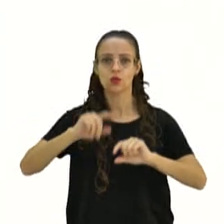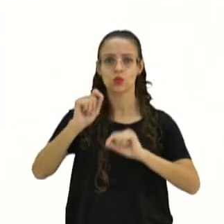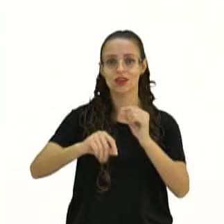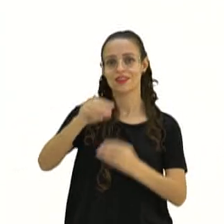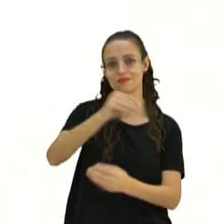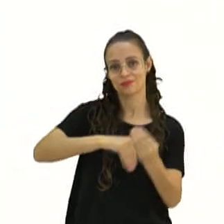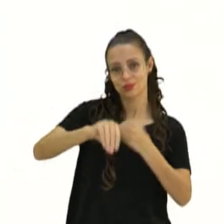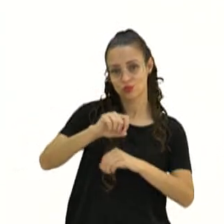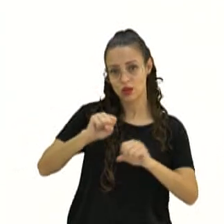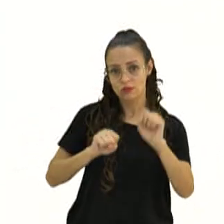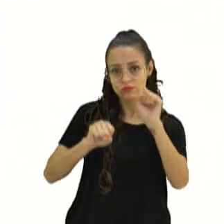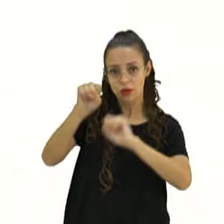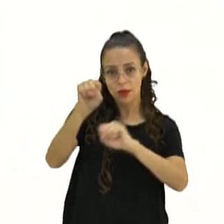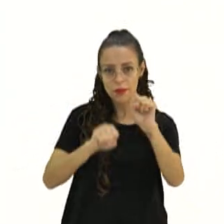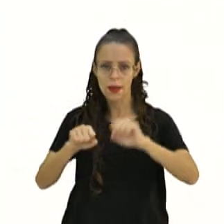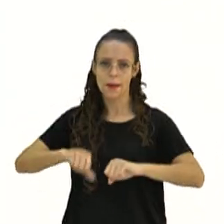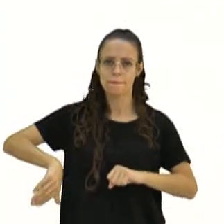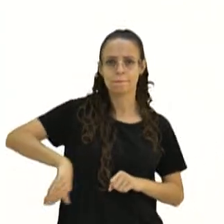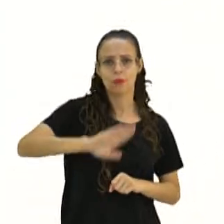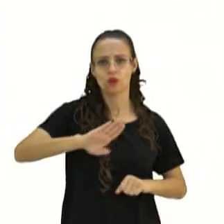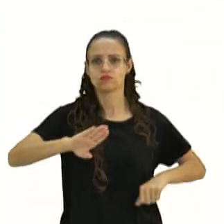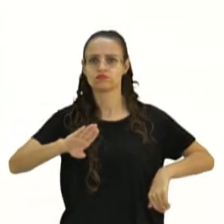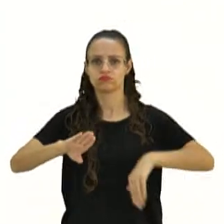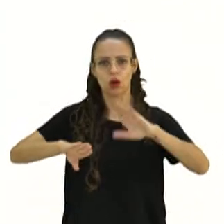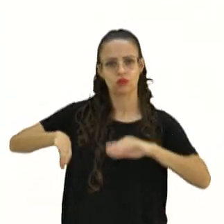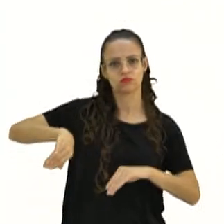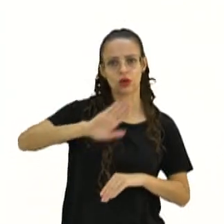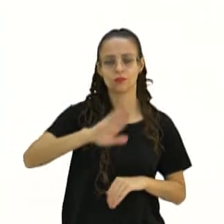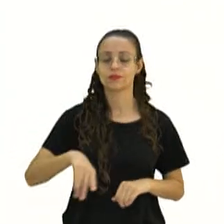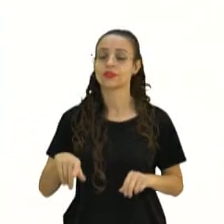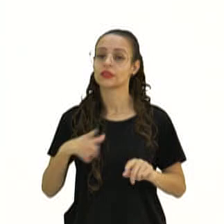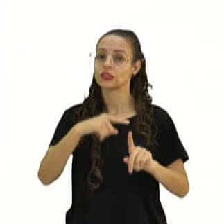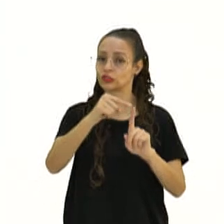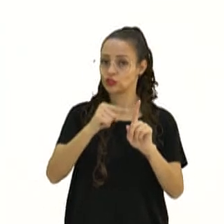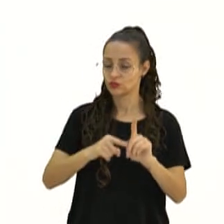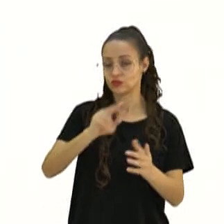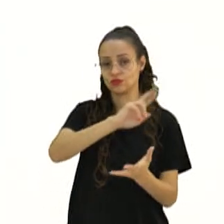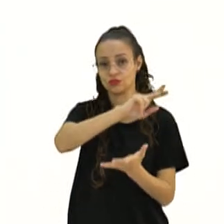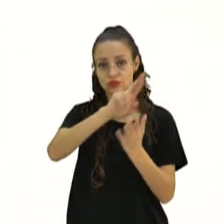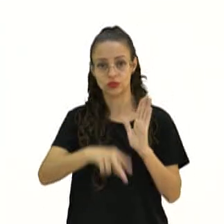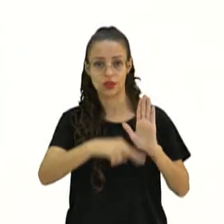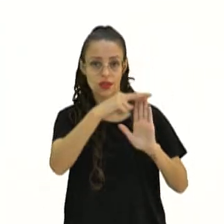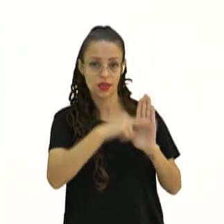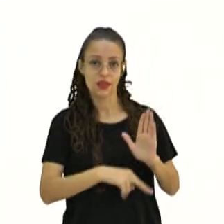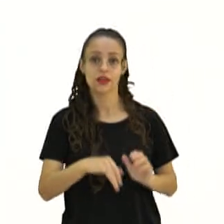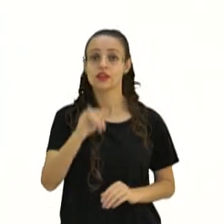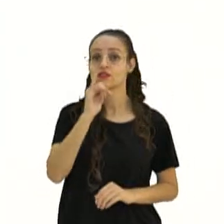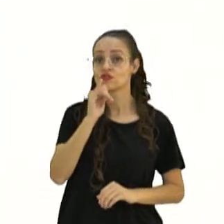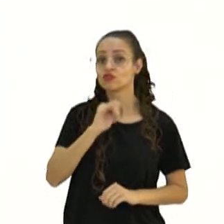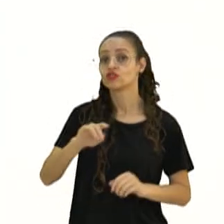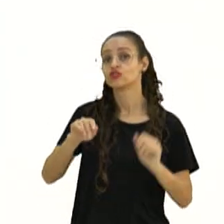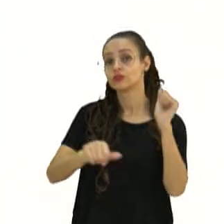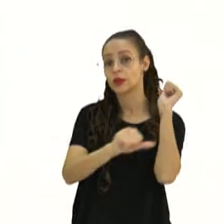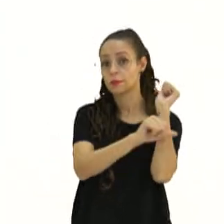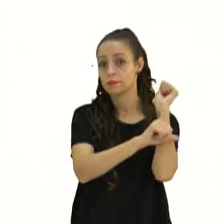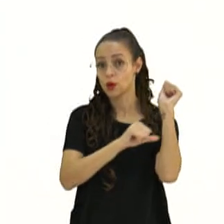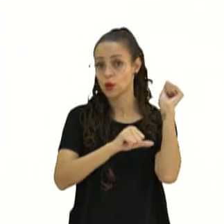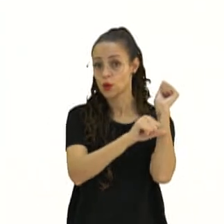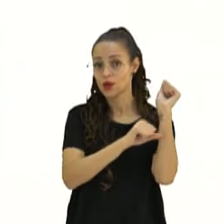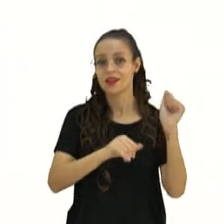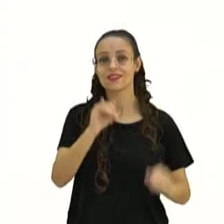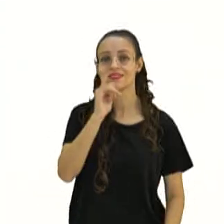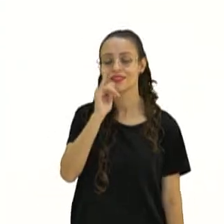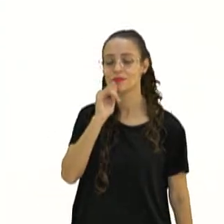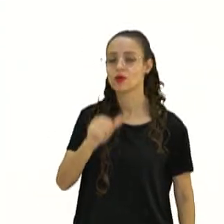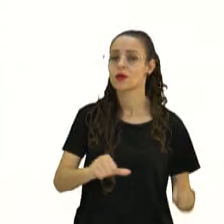de boxe e chutes, né? Alguns estilos diferentes com regras distintas, né? Como o Muay Thai e o Full Contact. O Muay